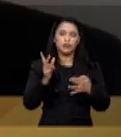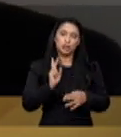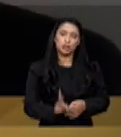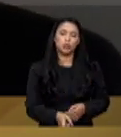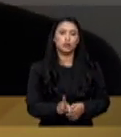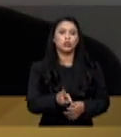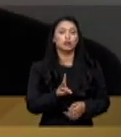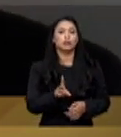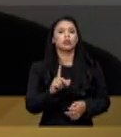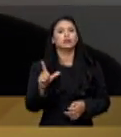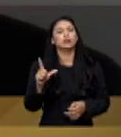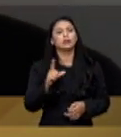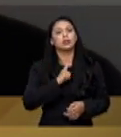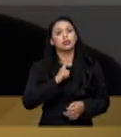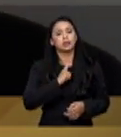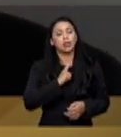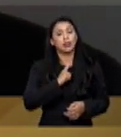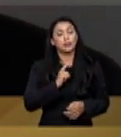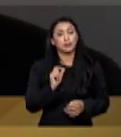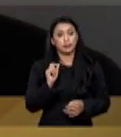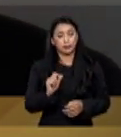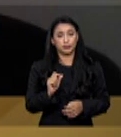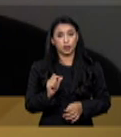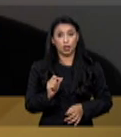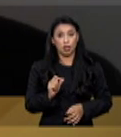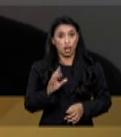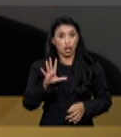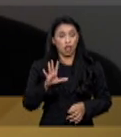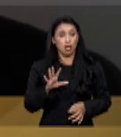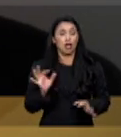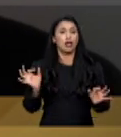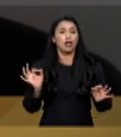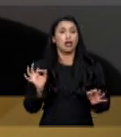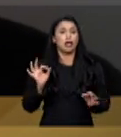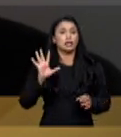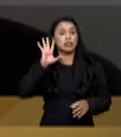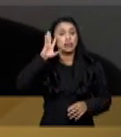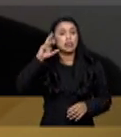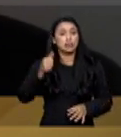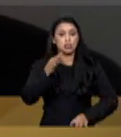prossigo, colaciono ainda o resultado do julgamento da PET